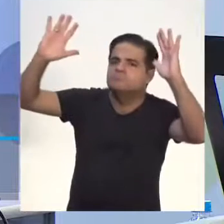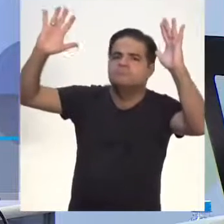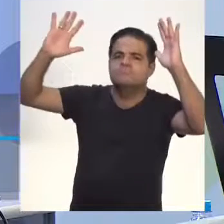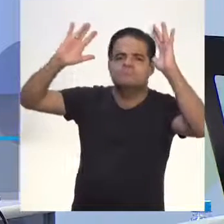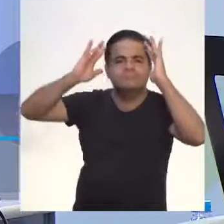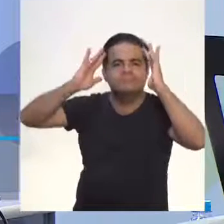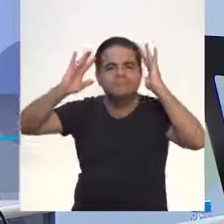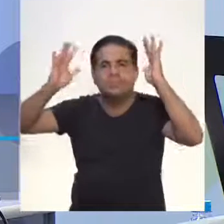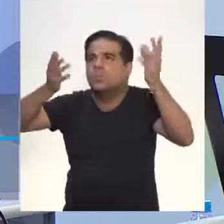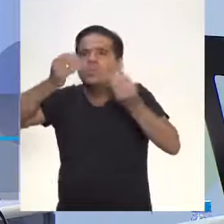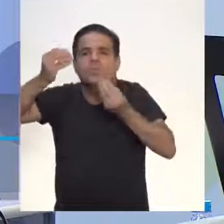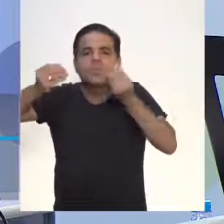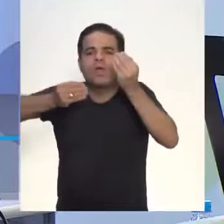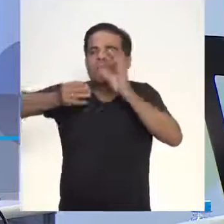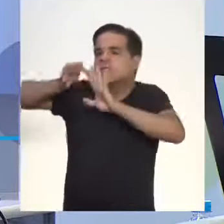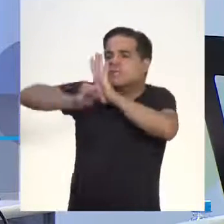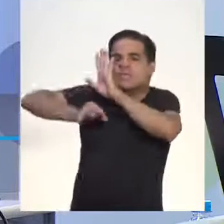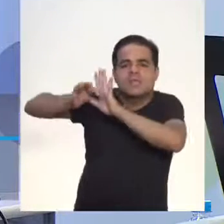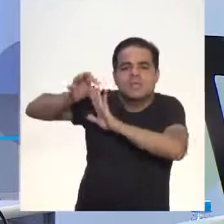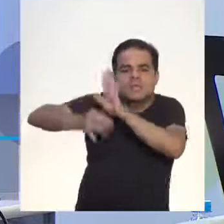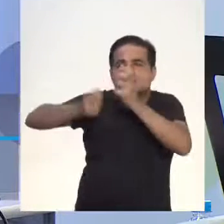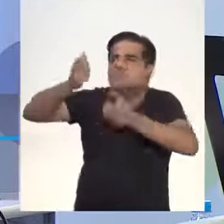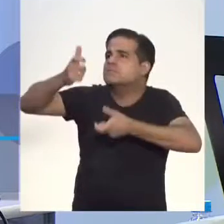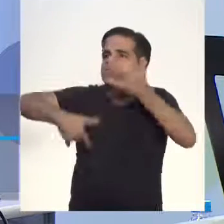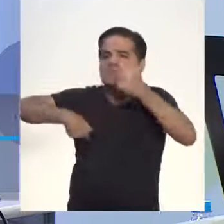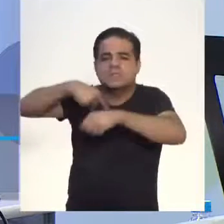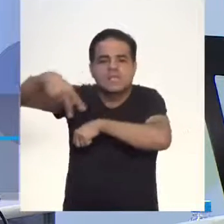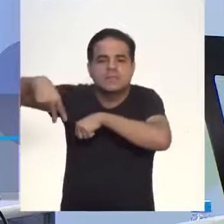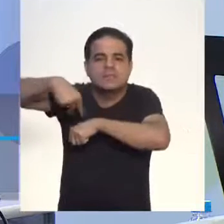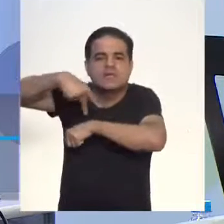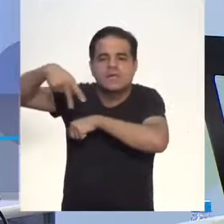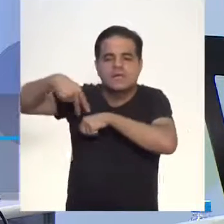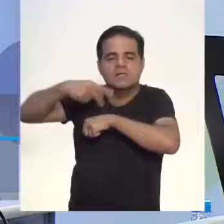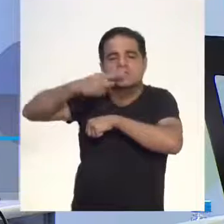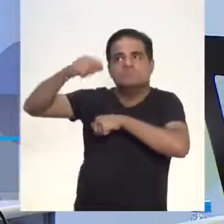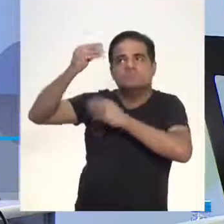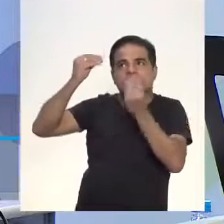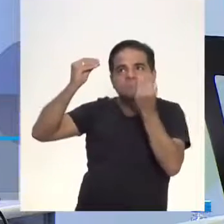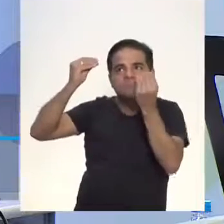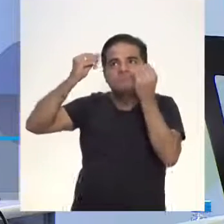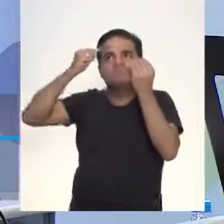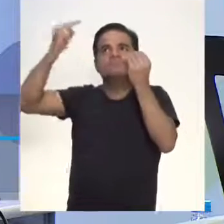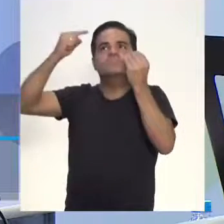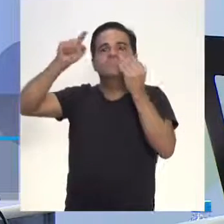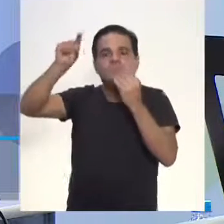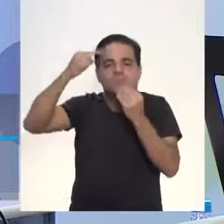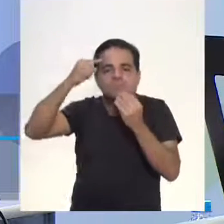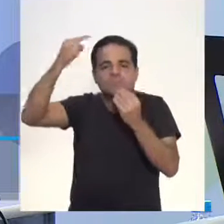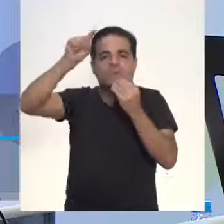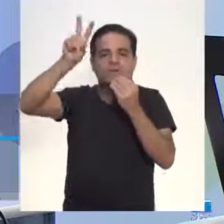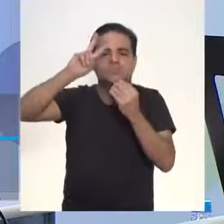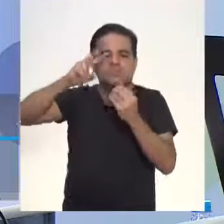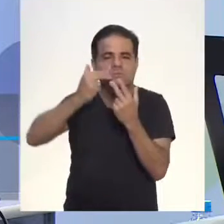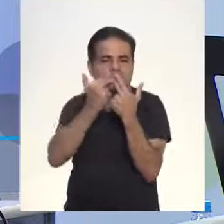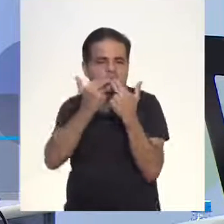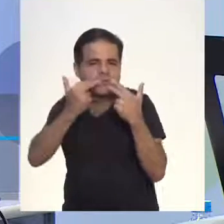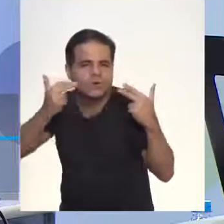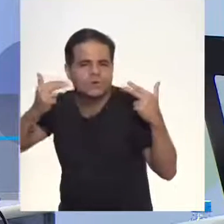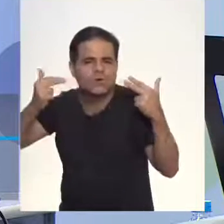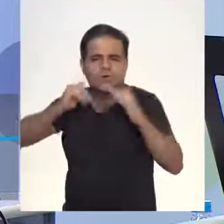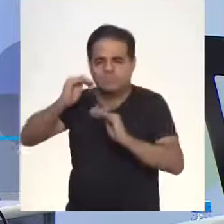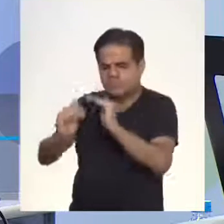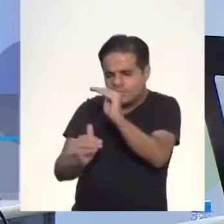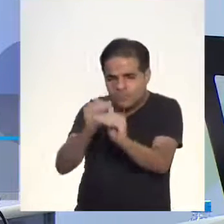nesse roteiro da dança, né? Para a gente tentar destacar uma história. Mas muitas cores, né? O desenvolvimento ali